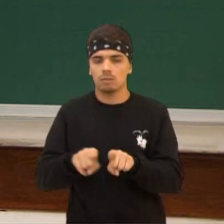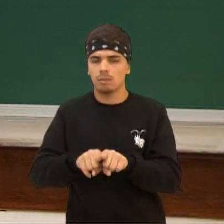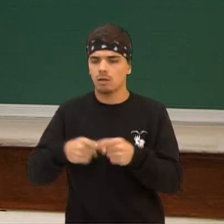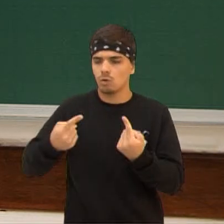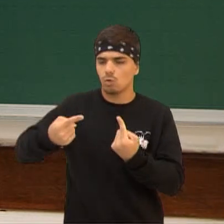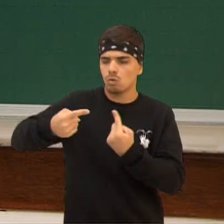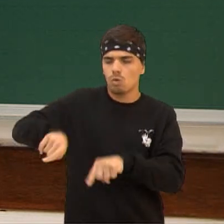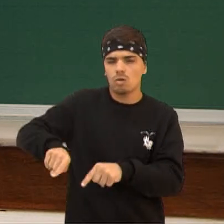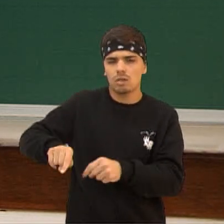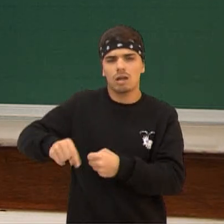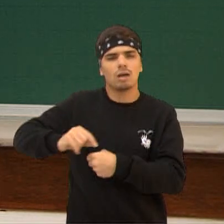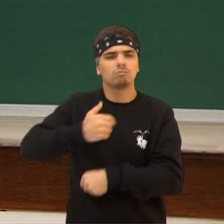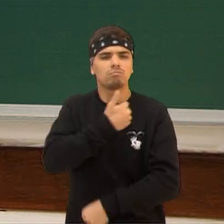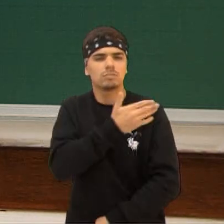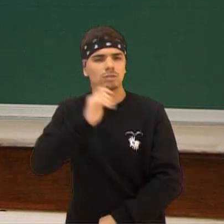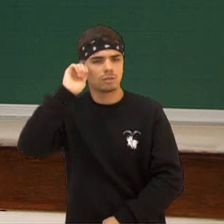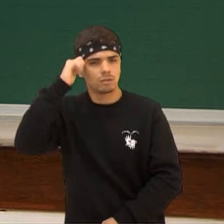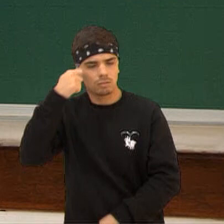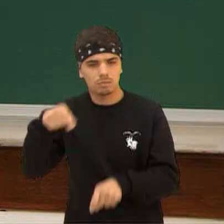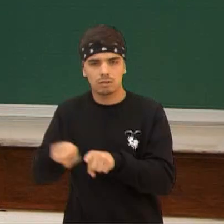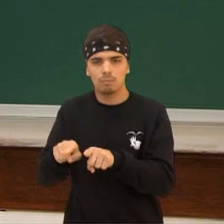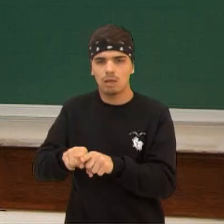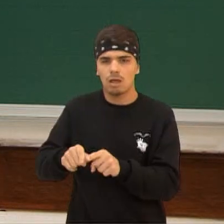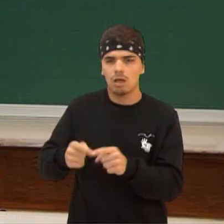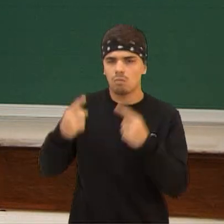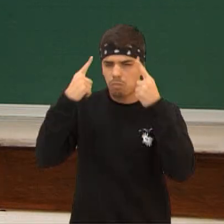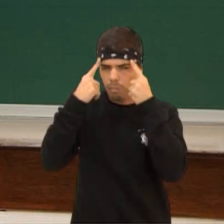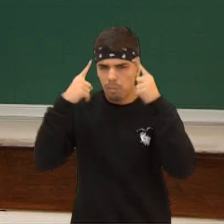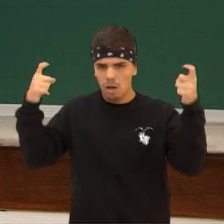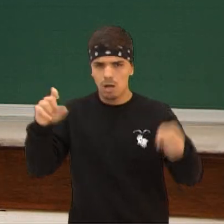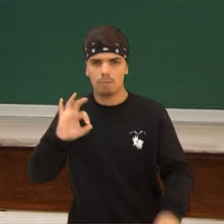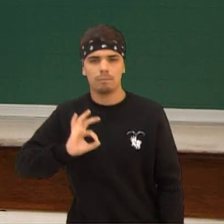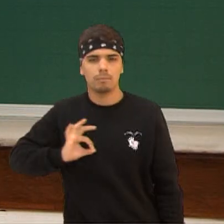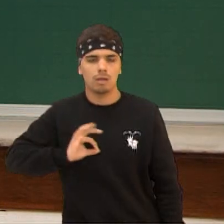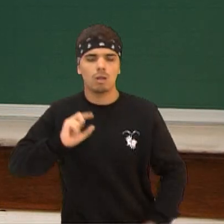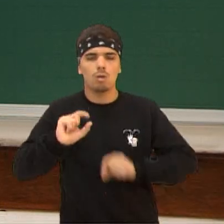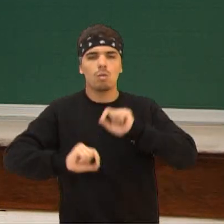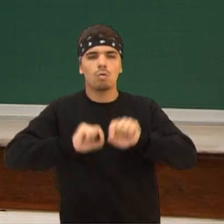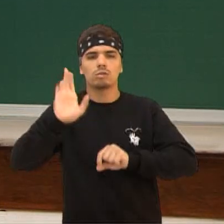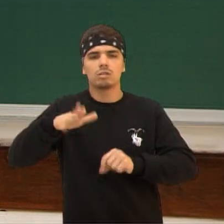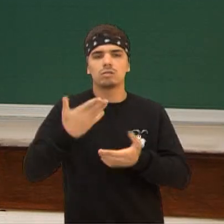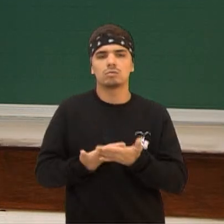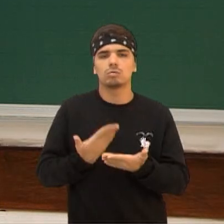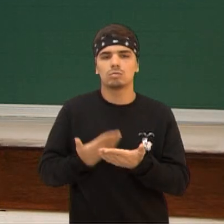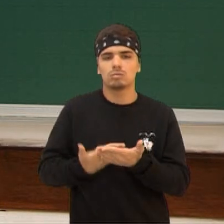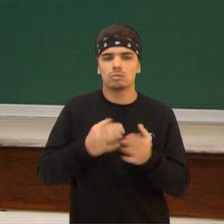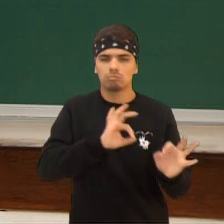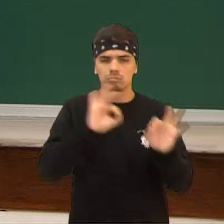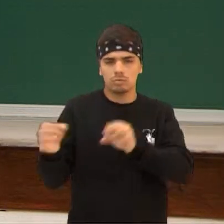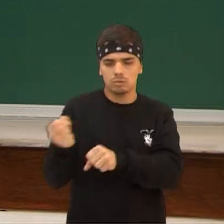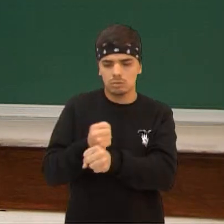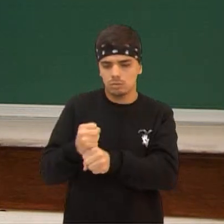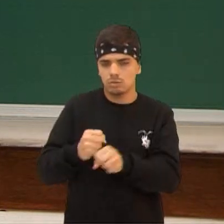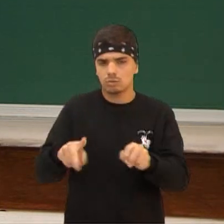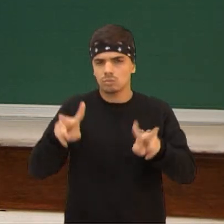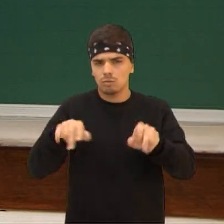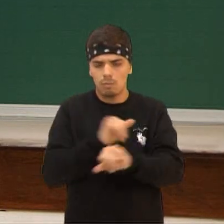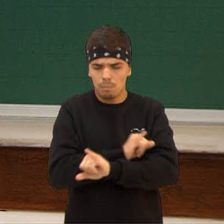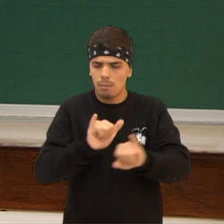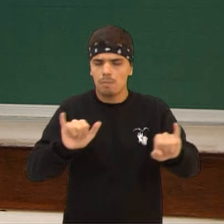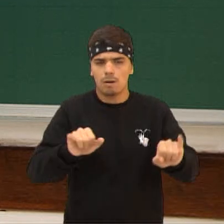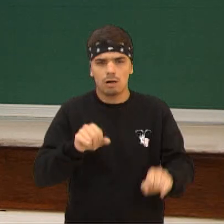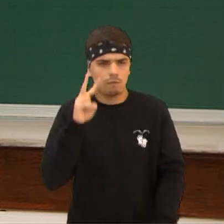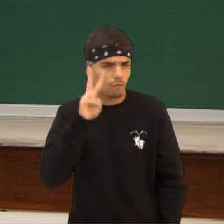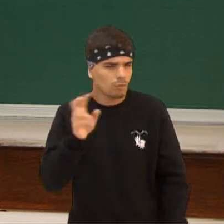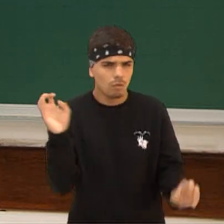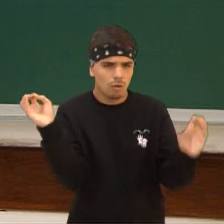violência policial. O que a gente viu? O que a gente estudou? Né? O que a gente falou sobre... tudo que você viu esse ano sobre os noticiários? Não